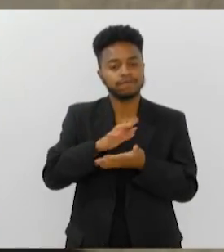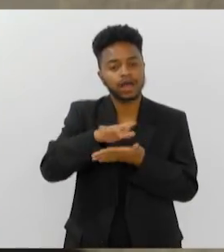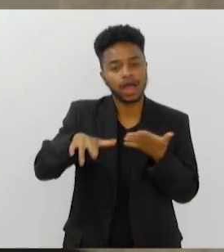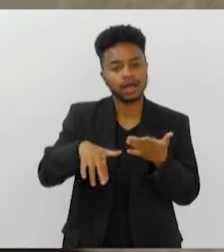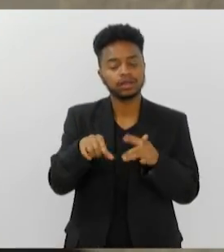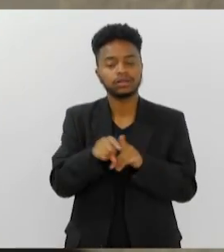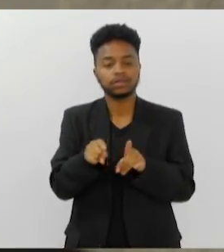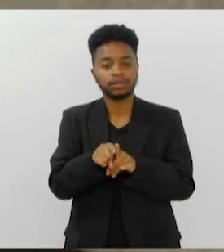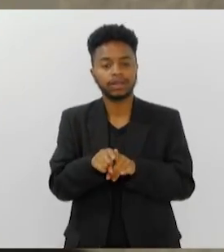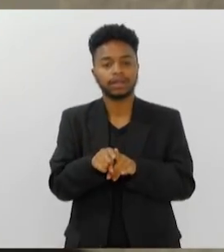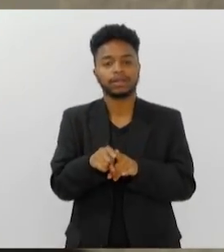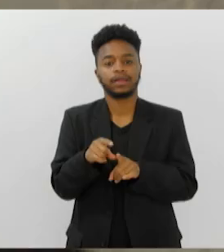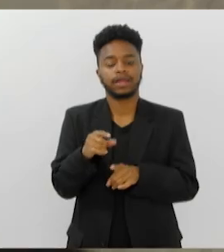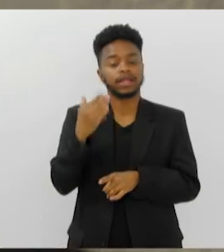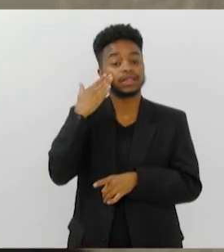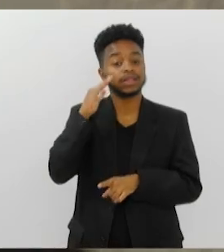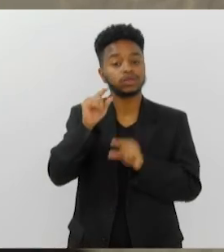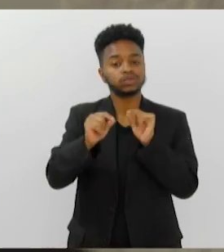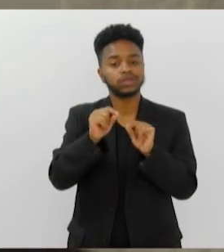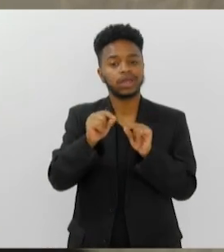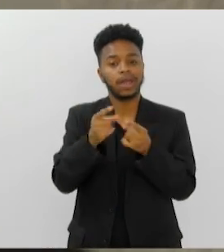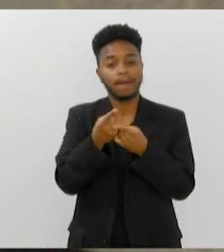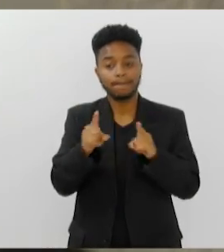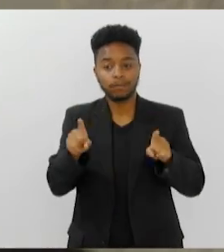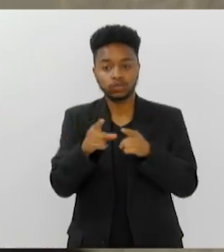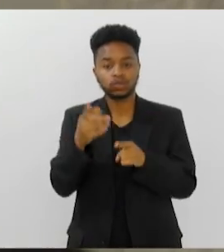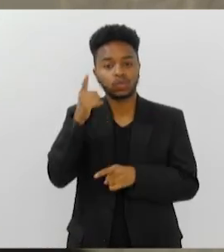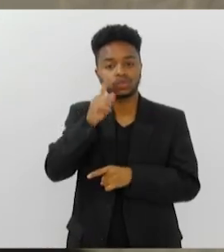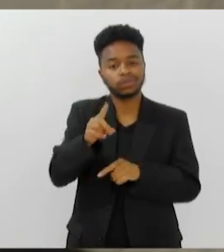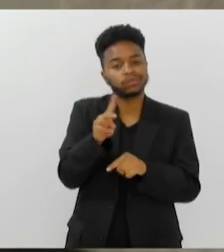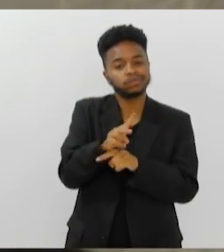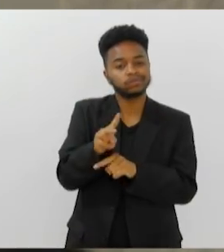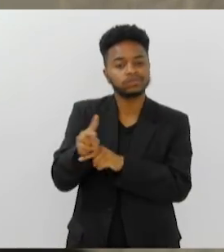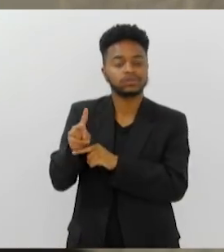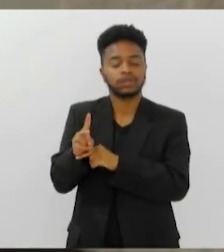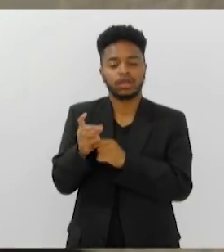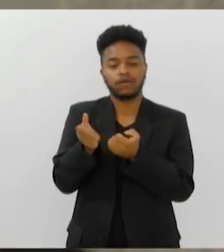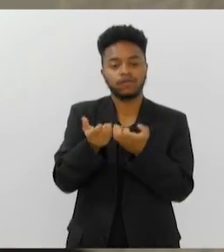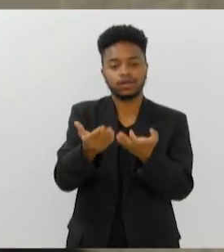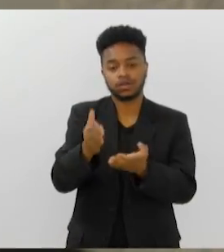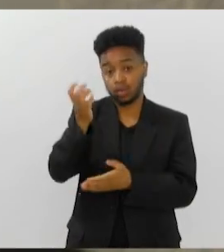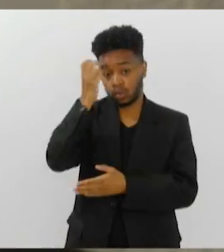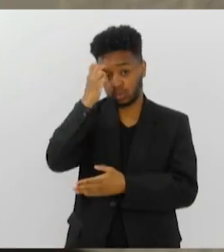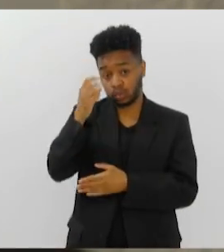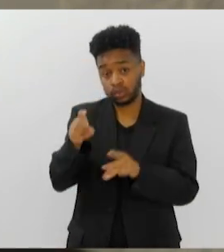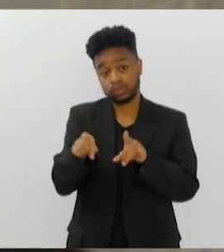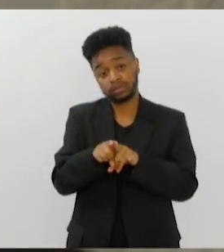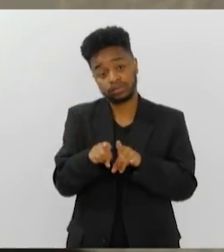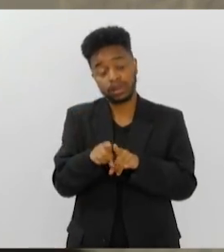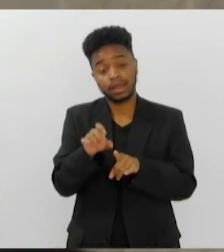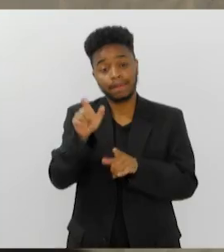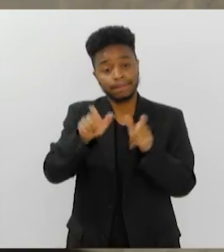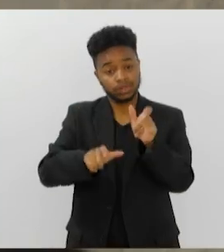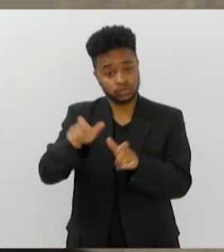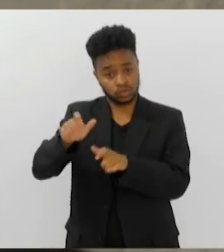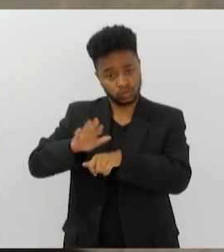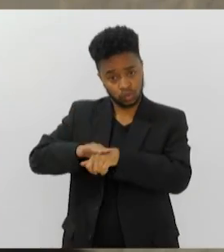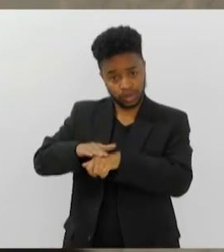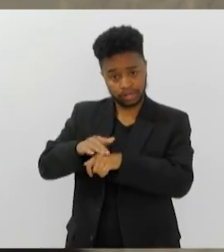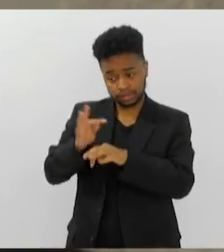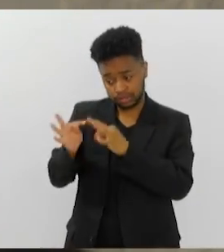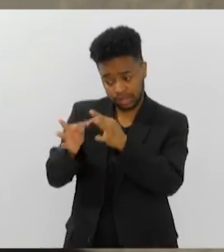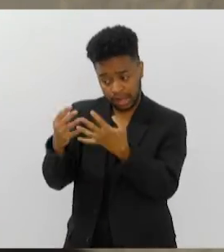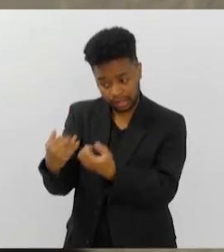que parte do pressuposto que a música é um imunogênico cultural. Então, o sujeito que vai ser reabilitado, que vai ser tratado, ele